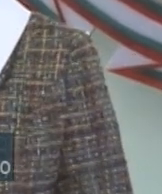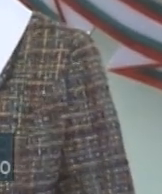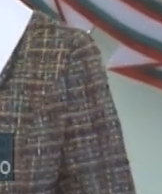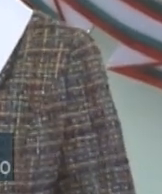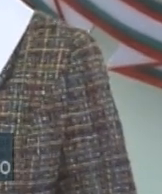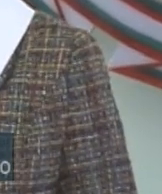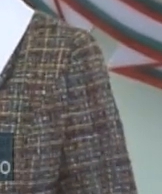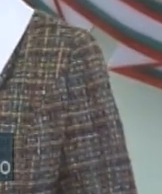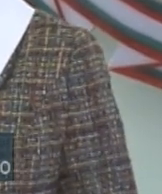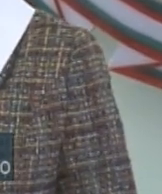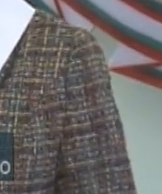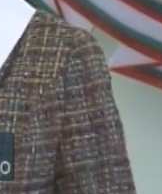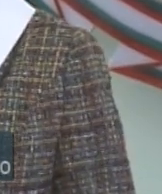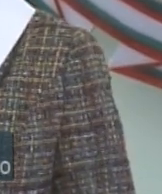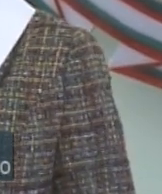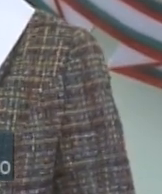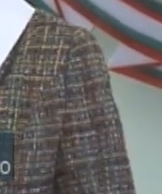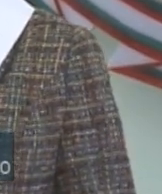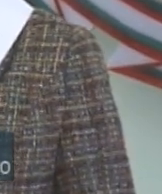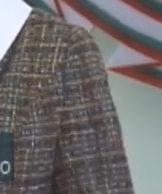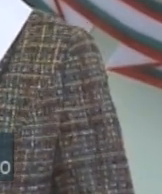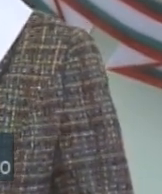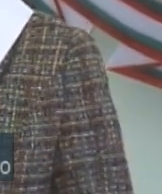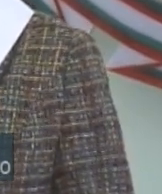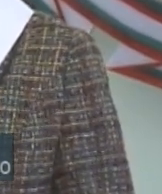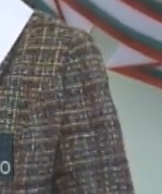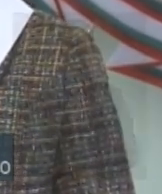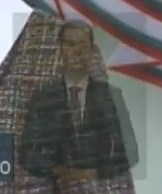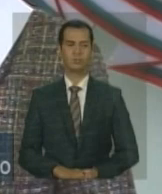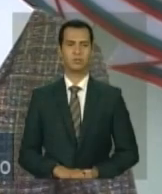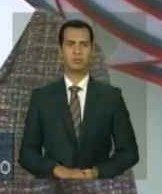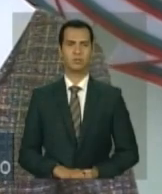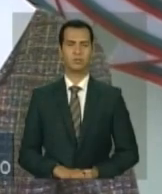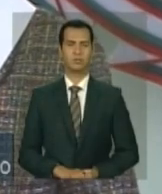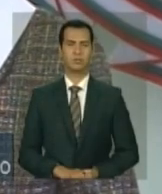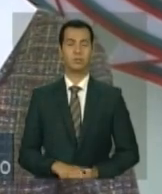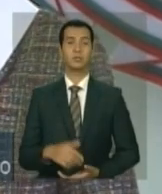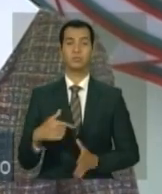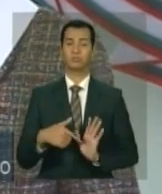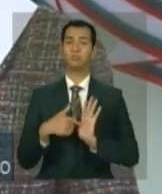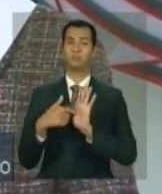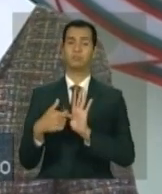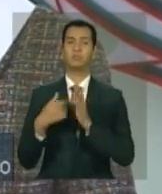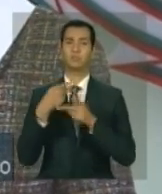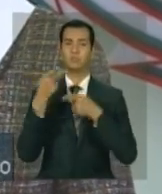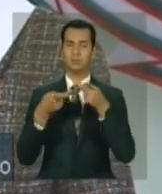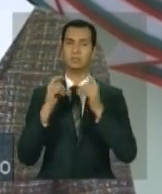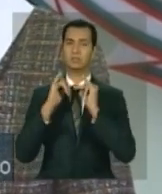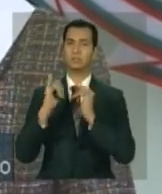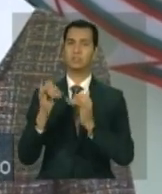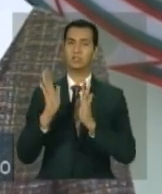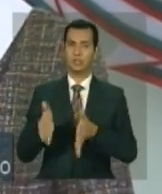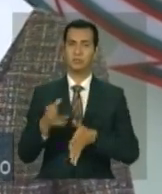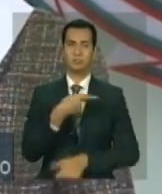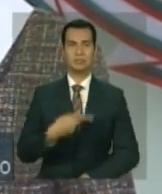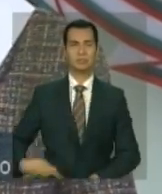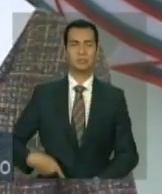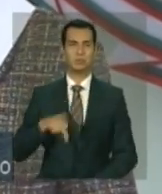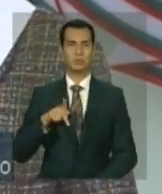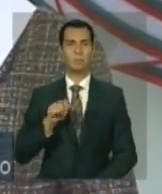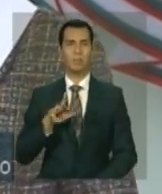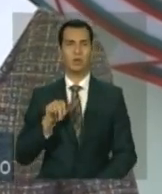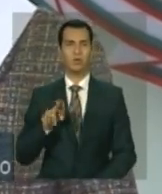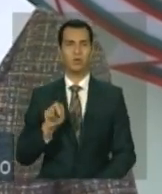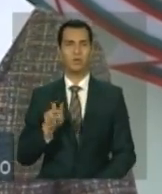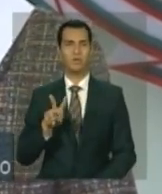populações e regionais. Expressei ao presidente Parvanov minha confiança pelo sucesso